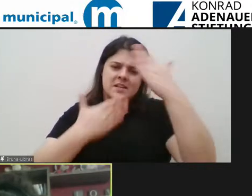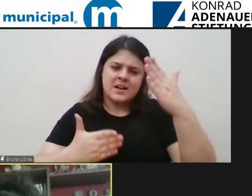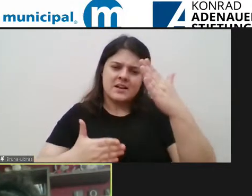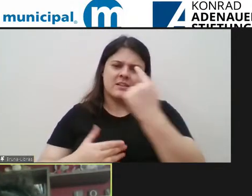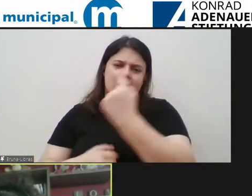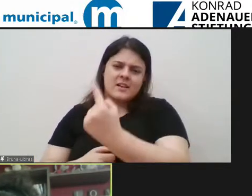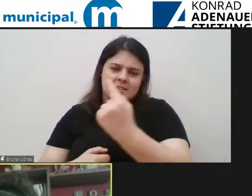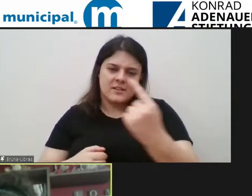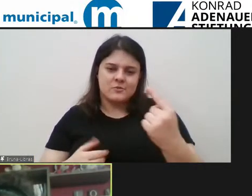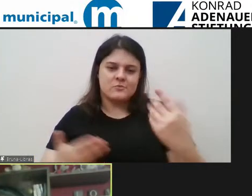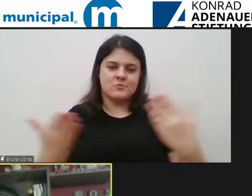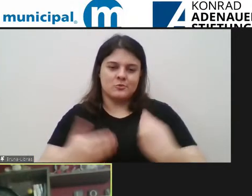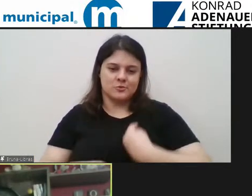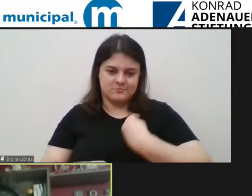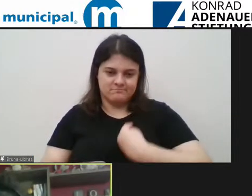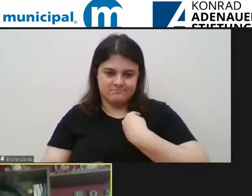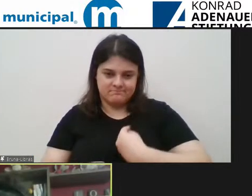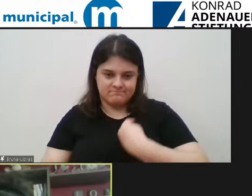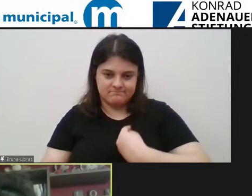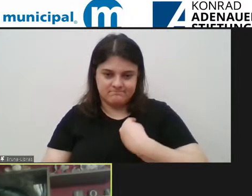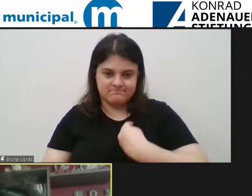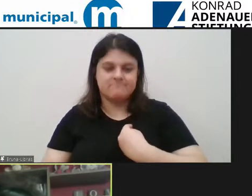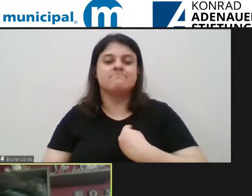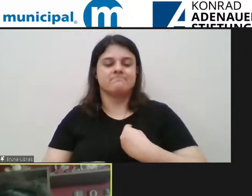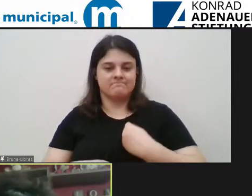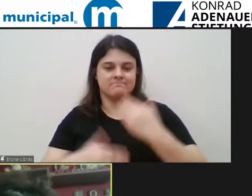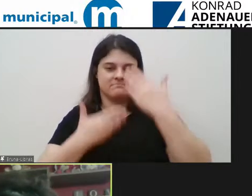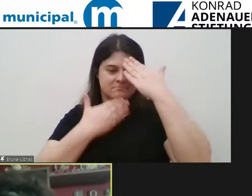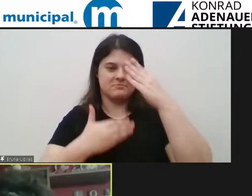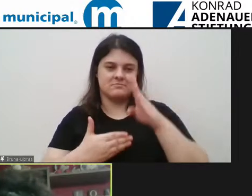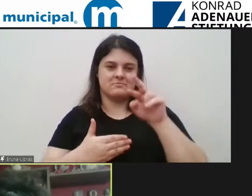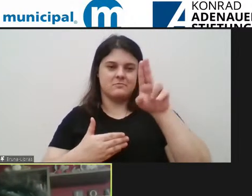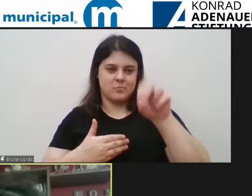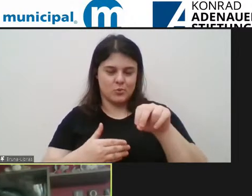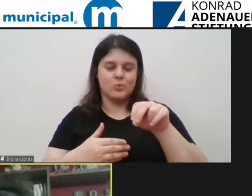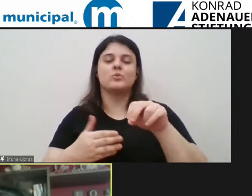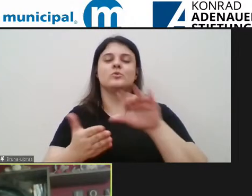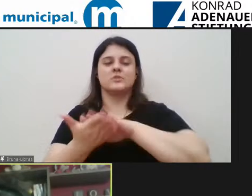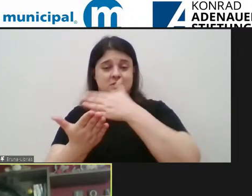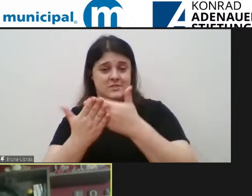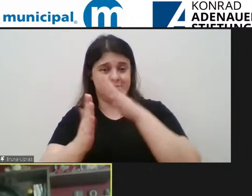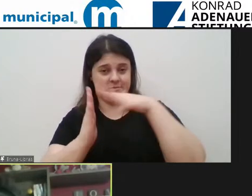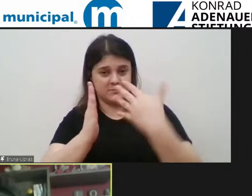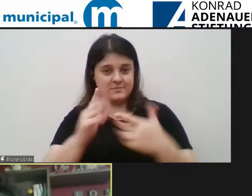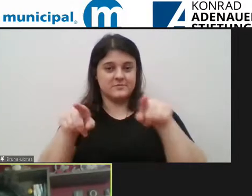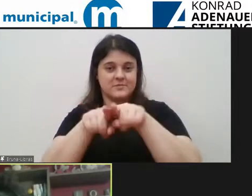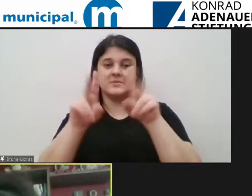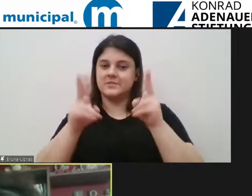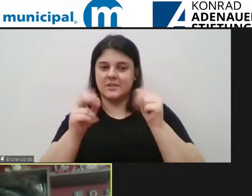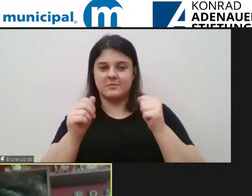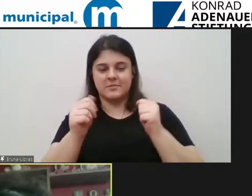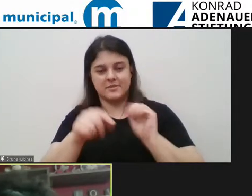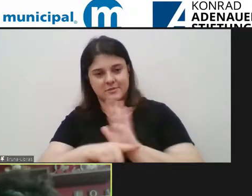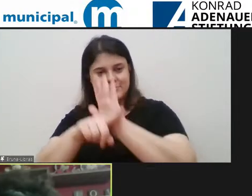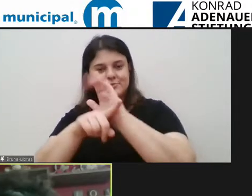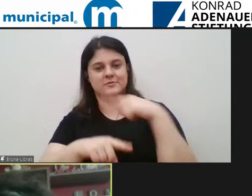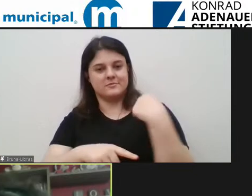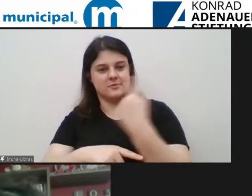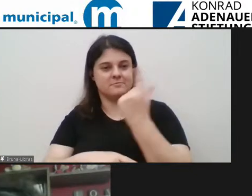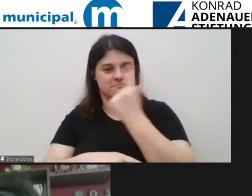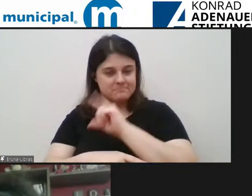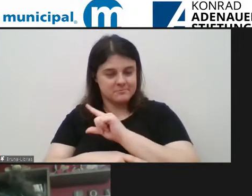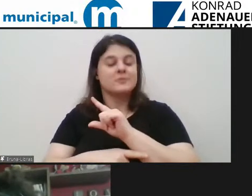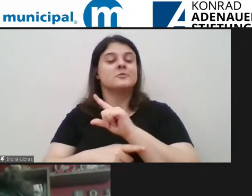obrigado a todos pela presença hoje esse é o professor Bruno agradecer as nossas intérprete de libras que sempre nos ajudam a